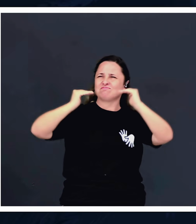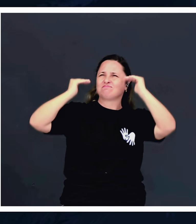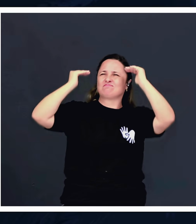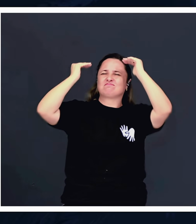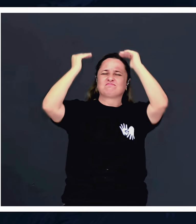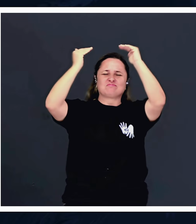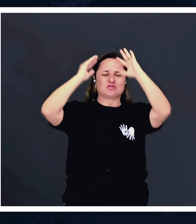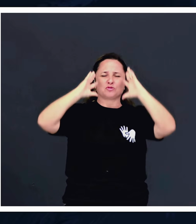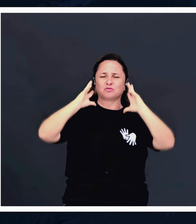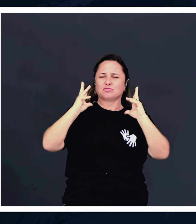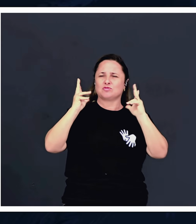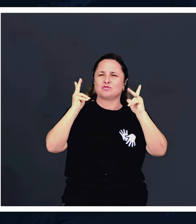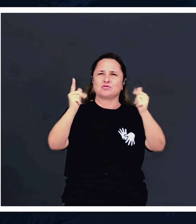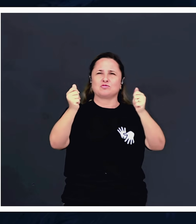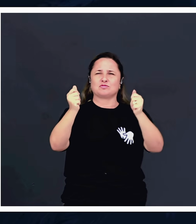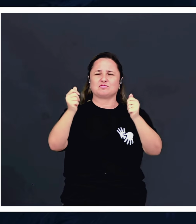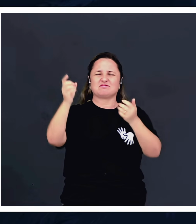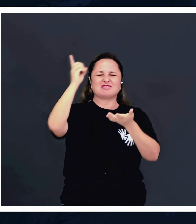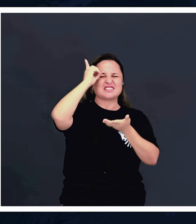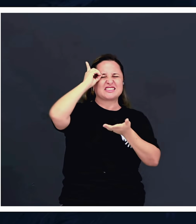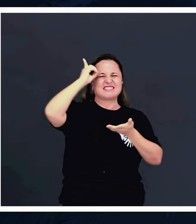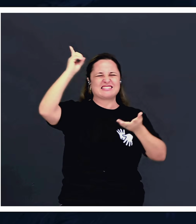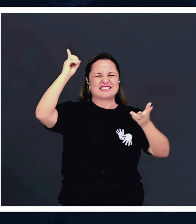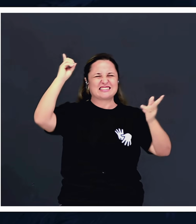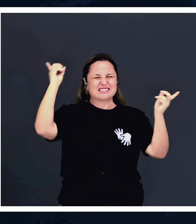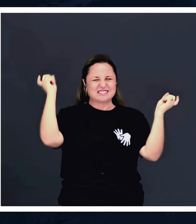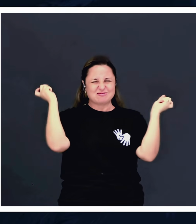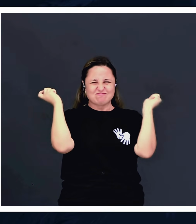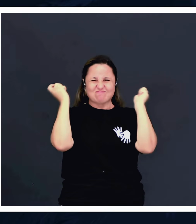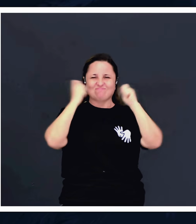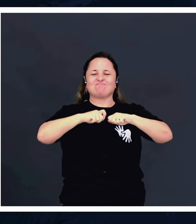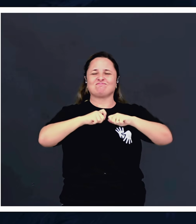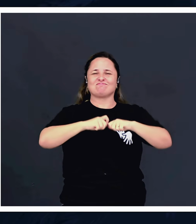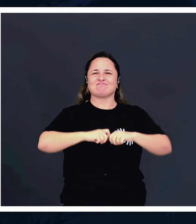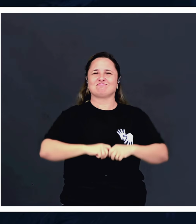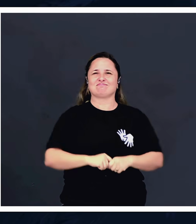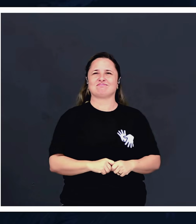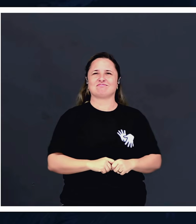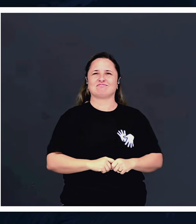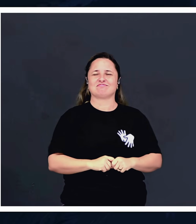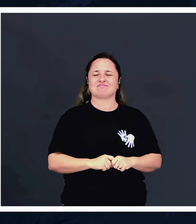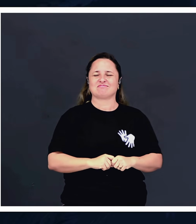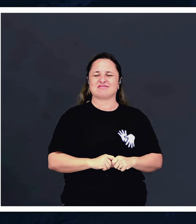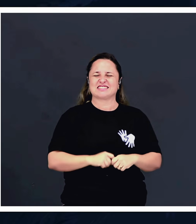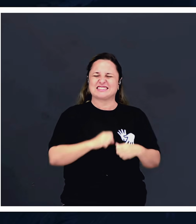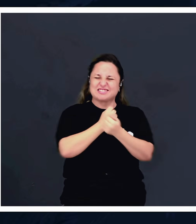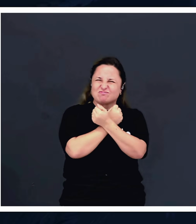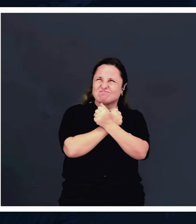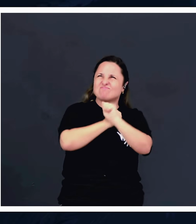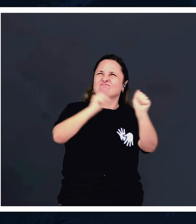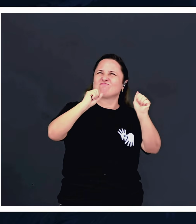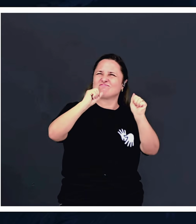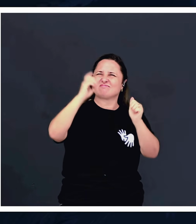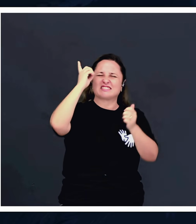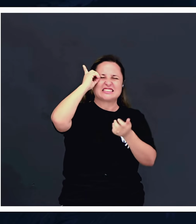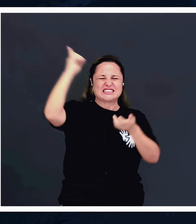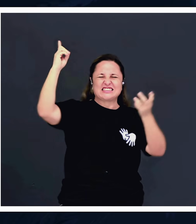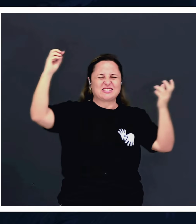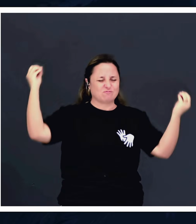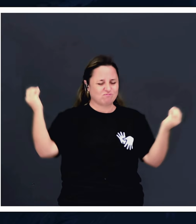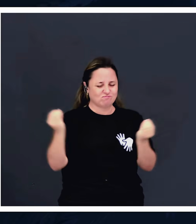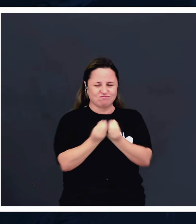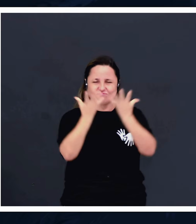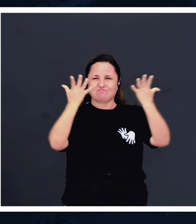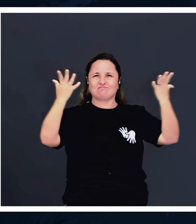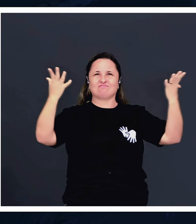coisas. Ele é o Deus do impossível. Ele é o Deus do impossível. Aleluia,